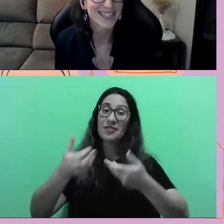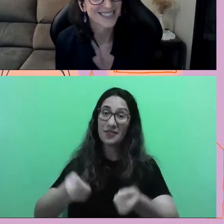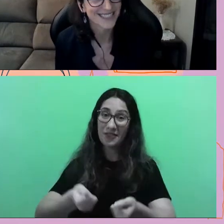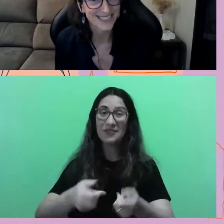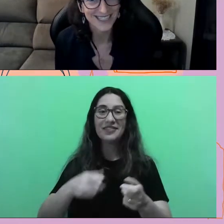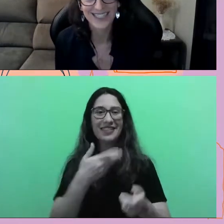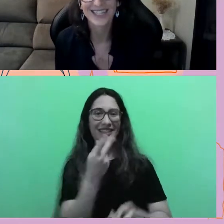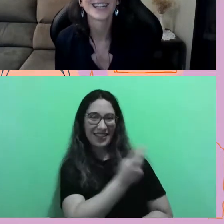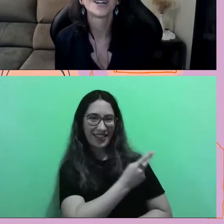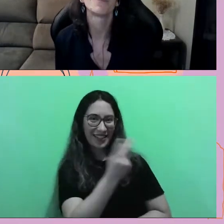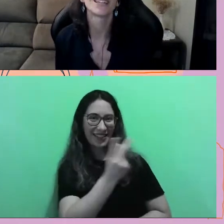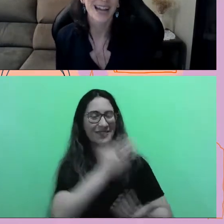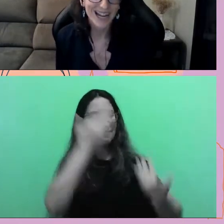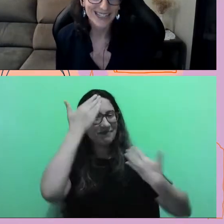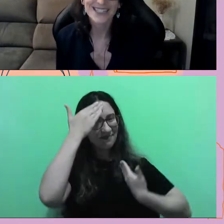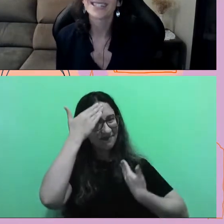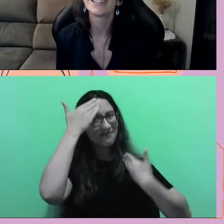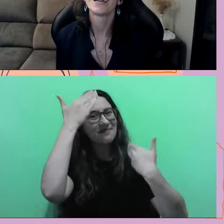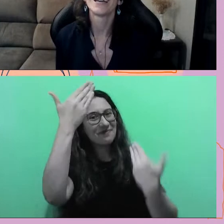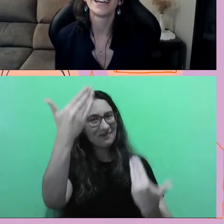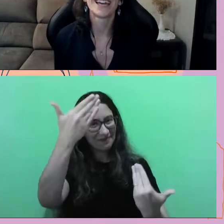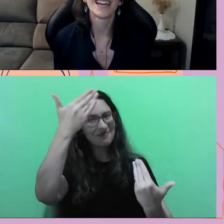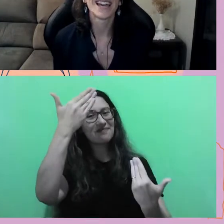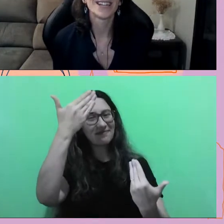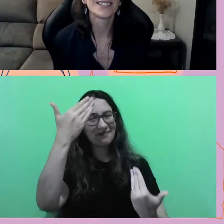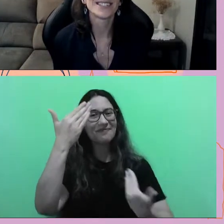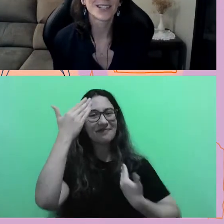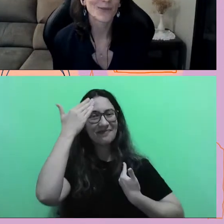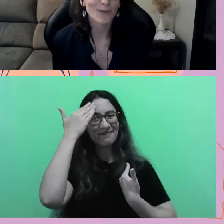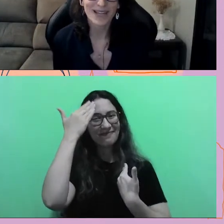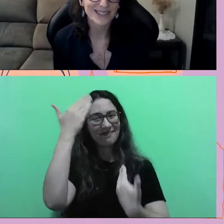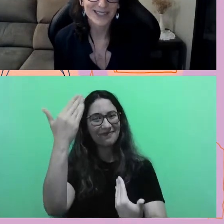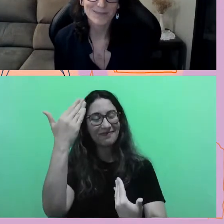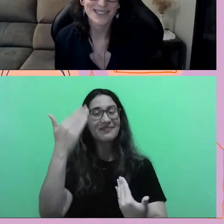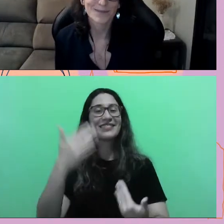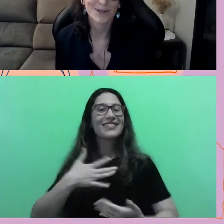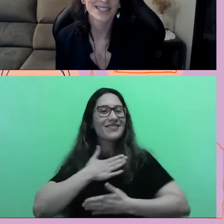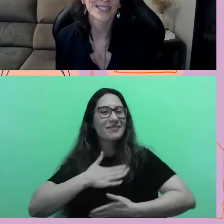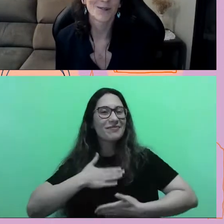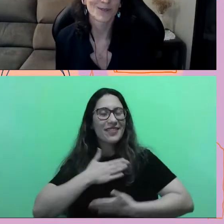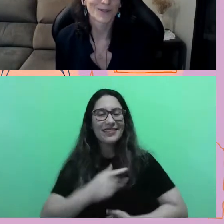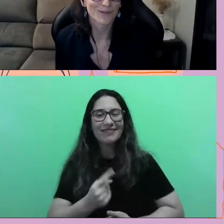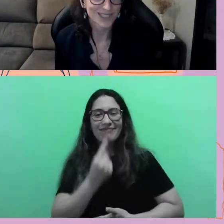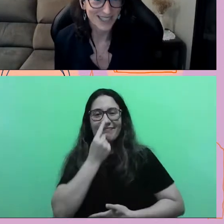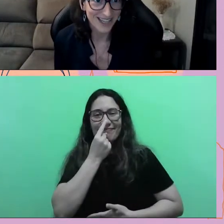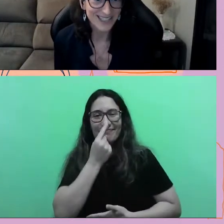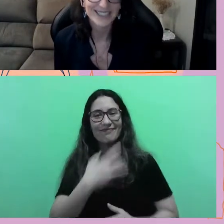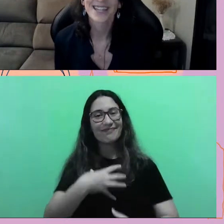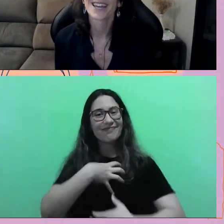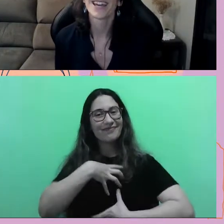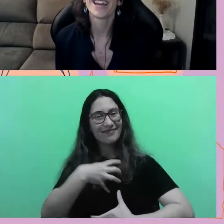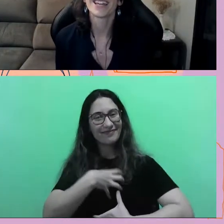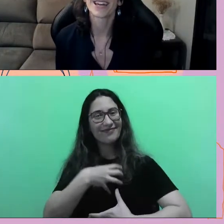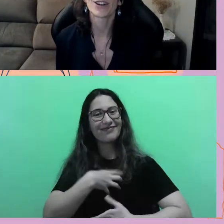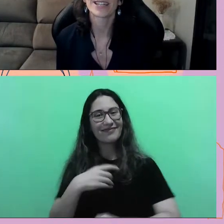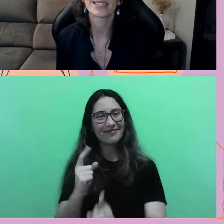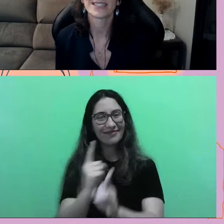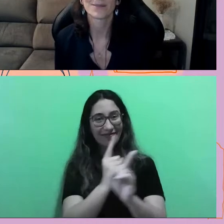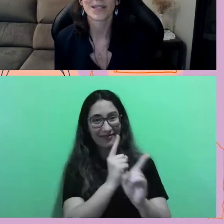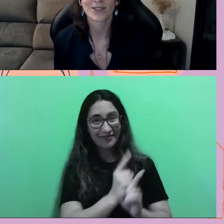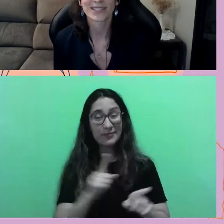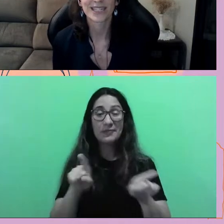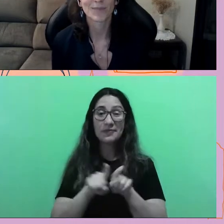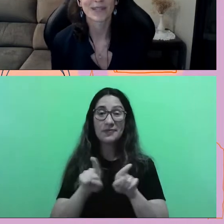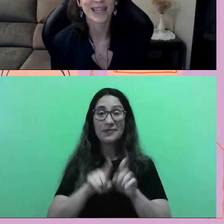Ednancy, Jaciana, obrigada, e dizer que foi um prazer participar desse encontro com vocês. Quero